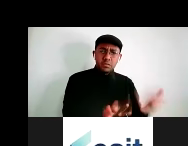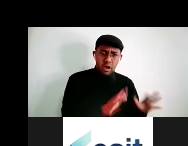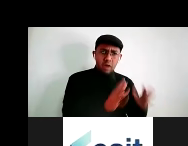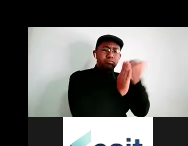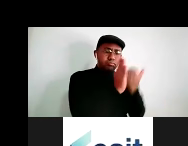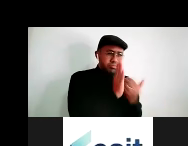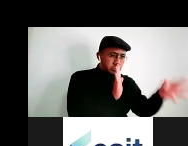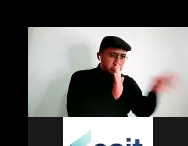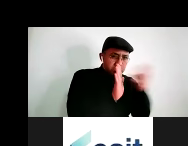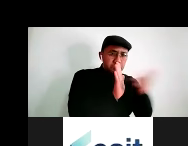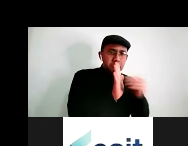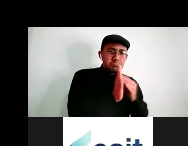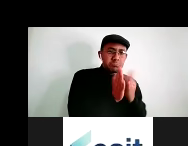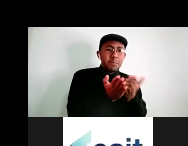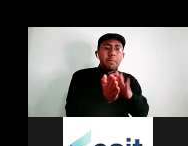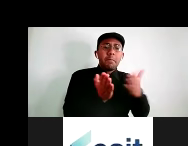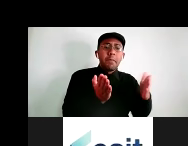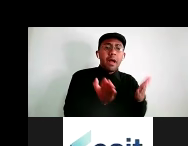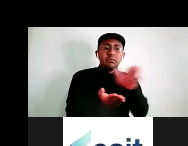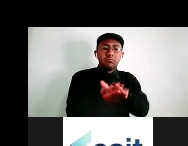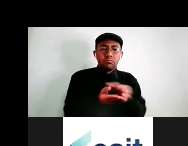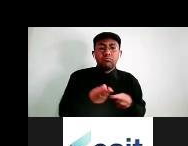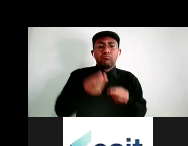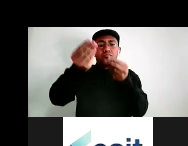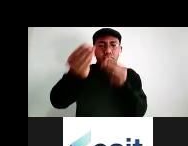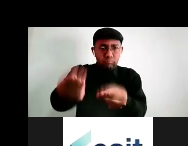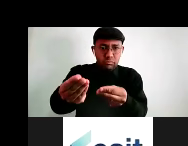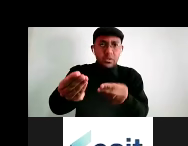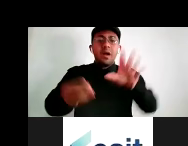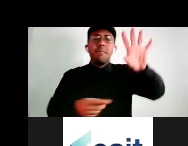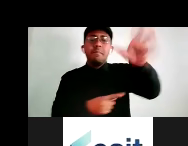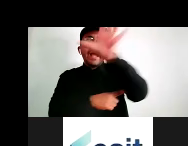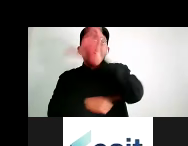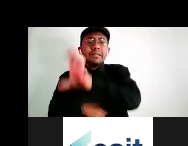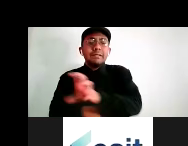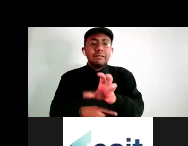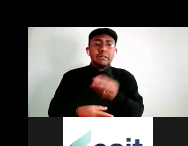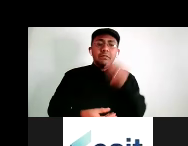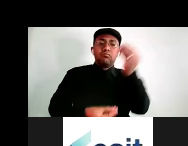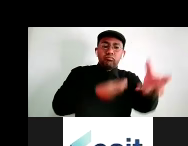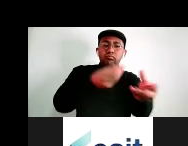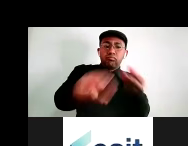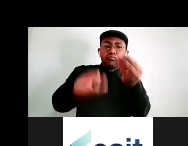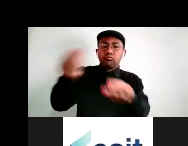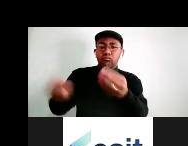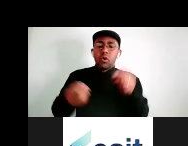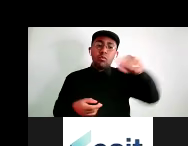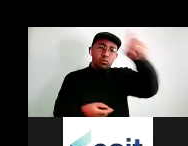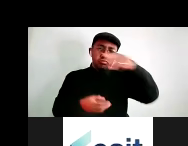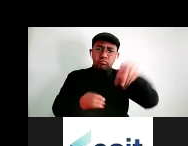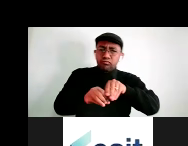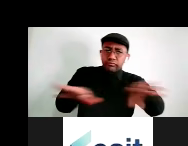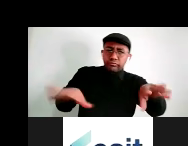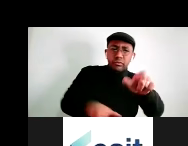possam ter algum recurso para comunicar-se com as pessoas, baseado nas mensagens da OMS nos